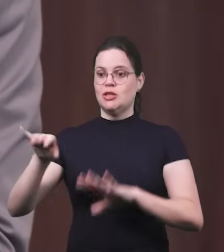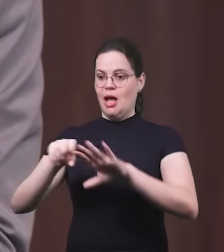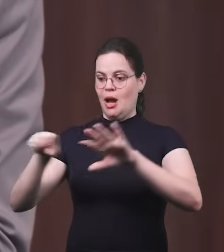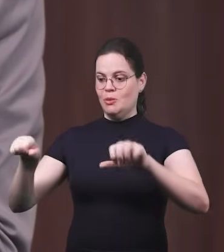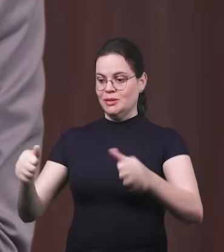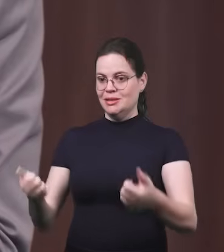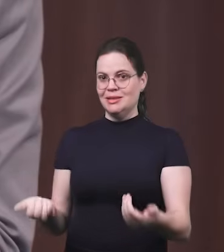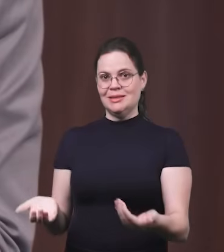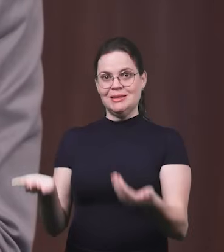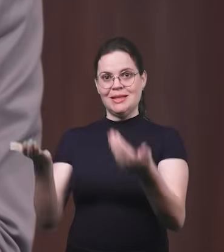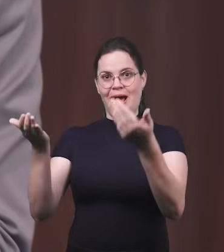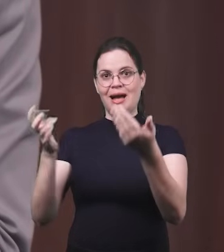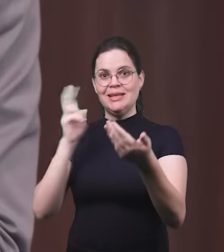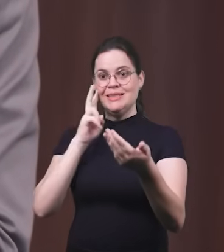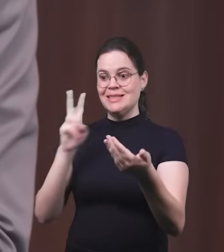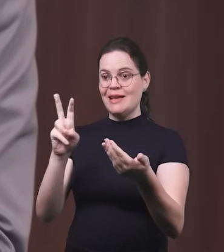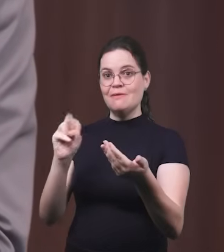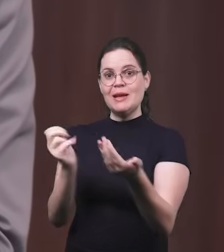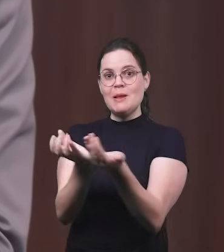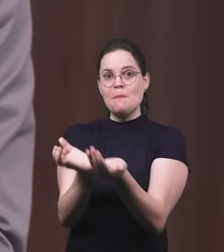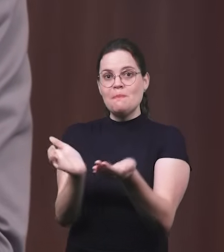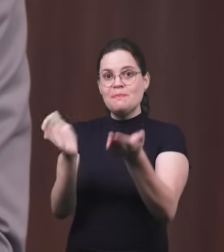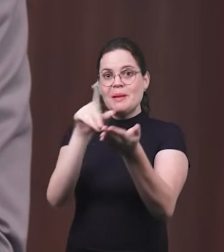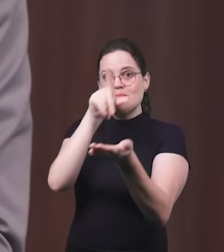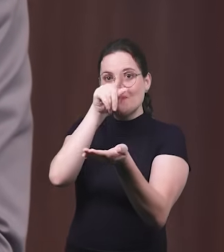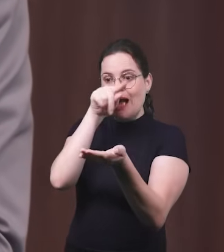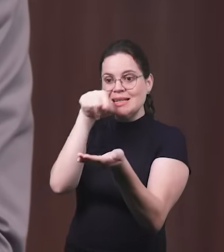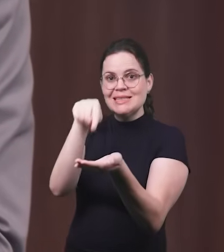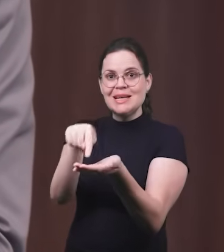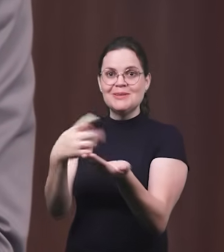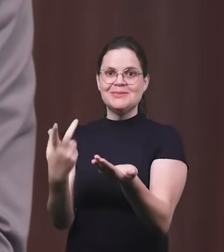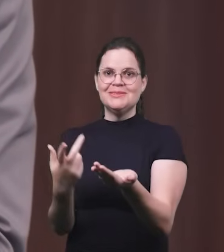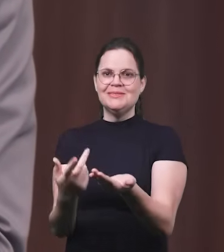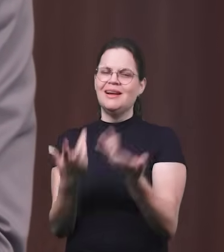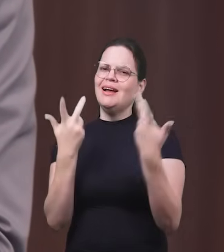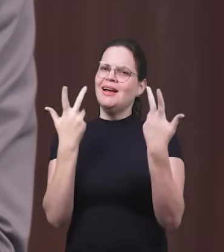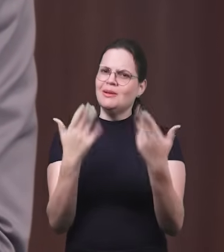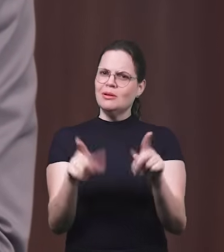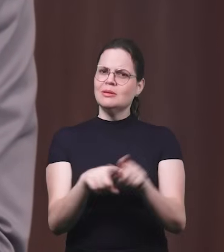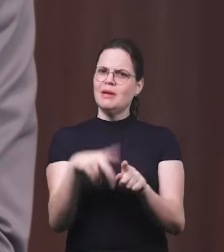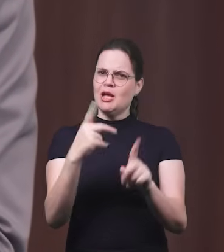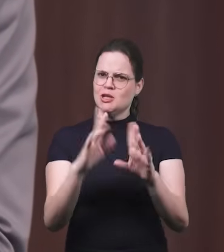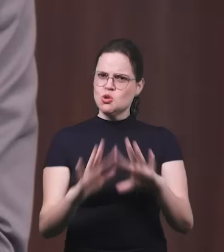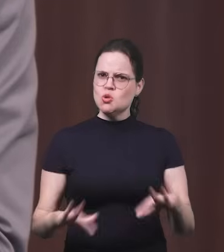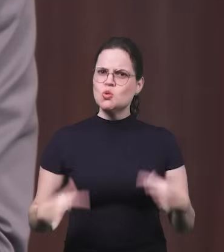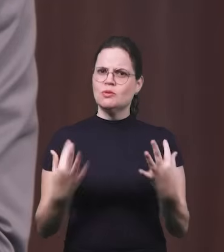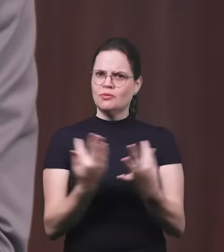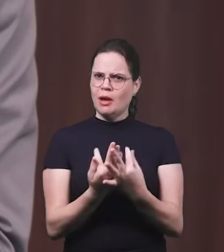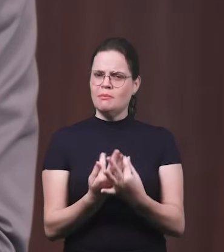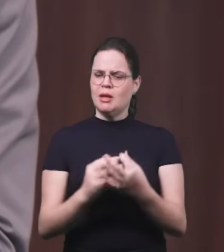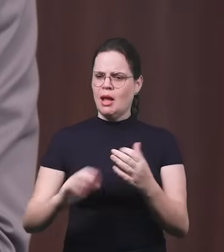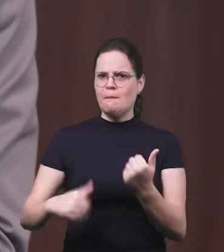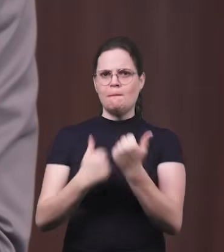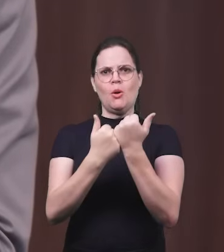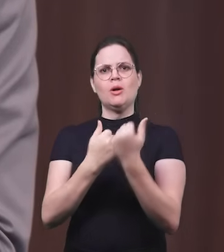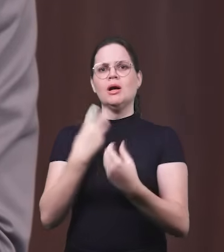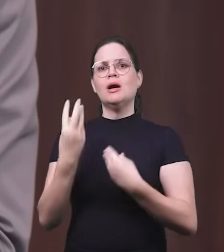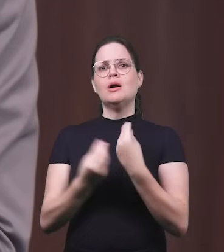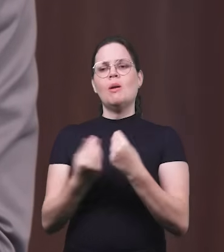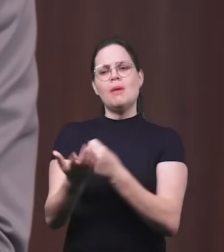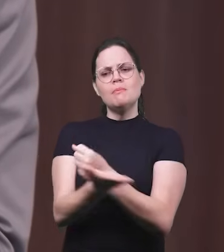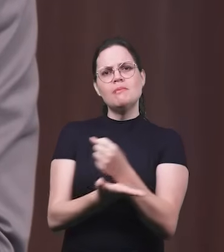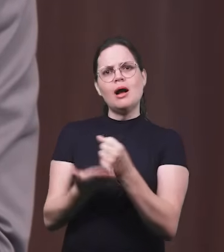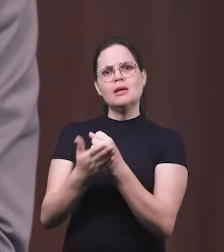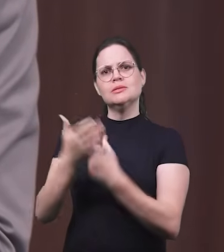do Senhor e chegar ali e encontrar um ninho. Construa a sua família, apoie a sua família nos altares